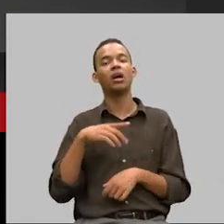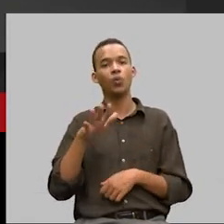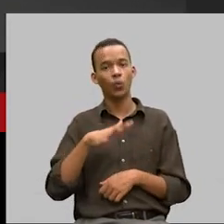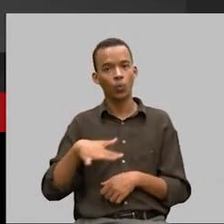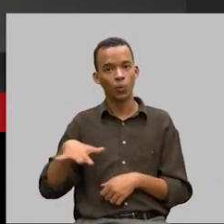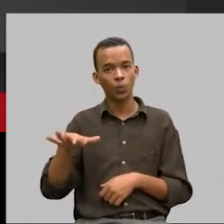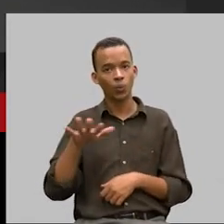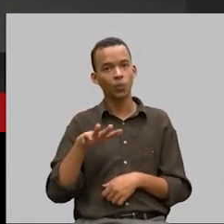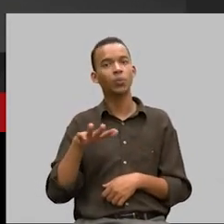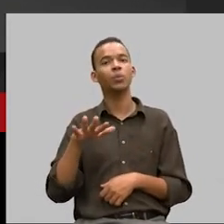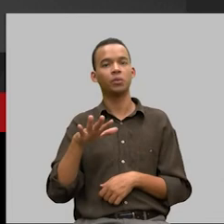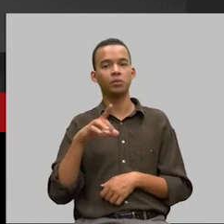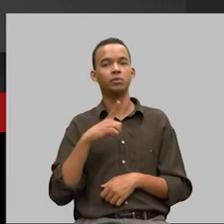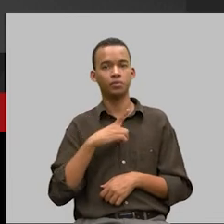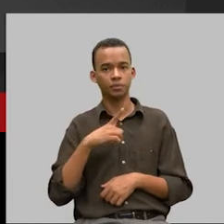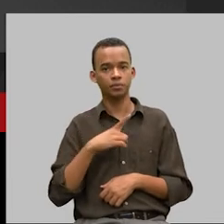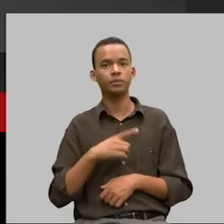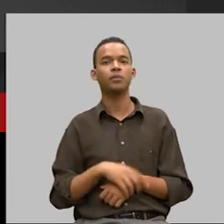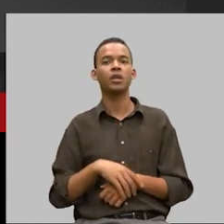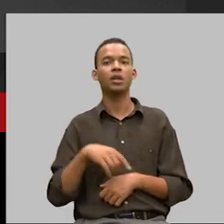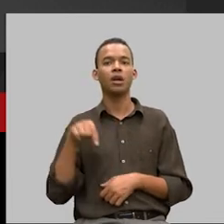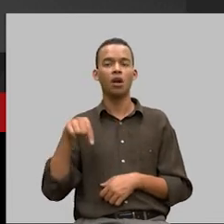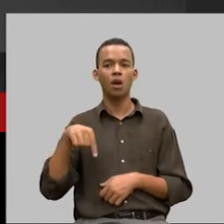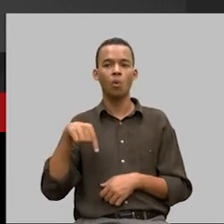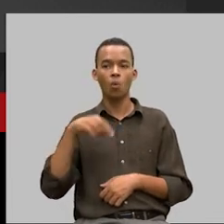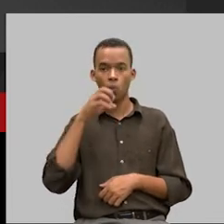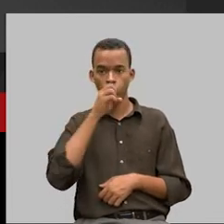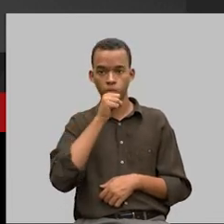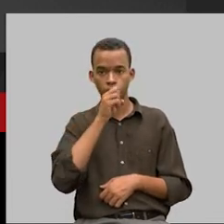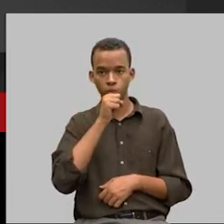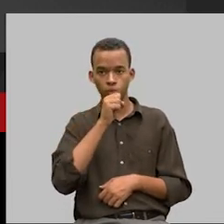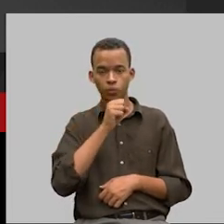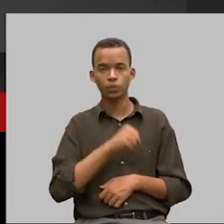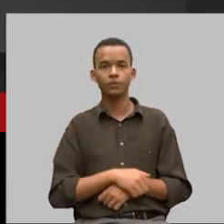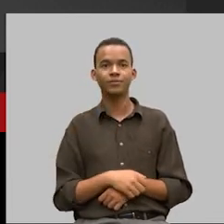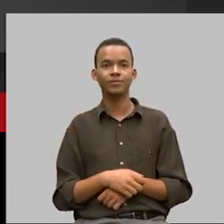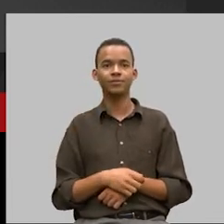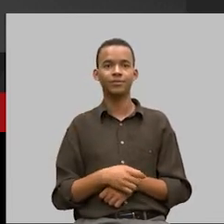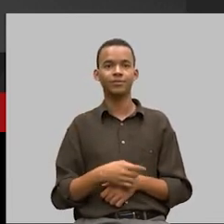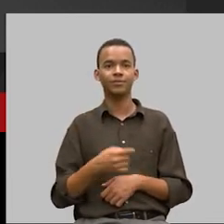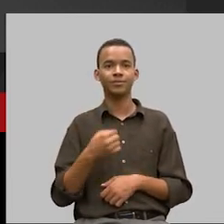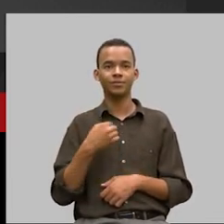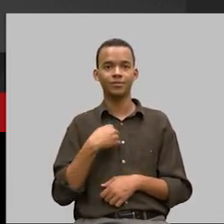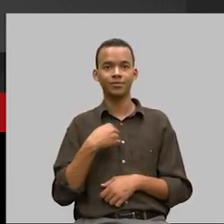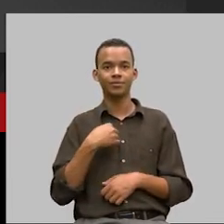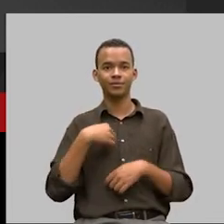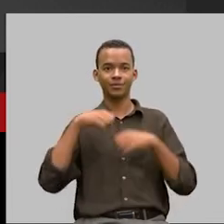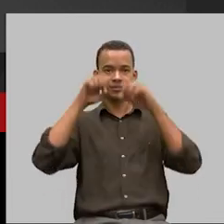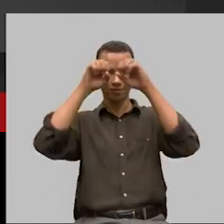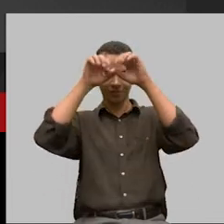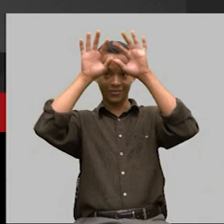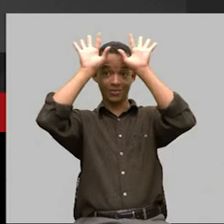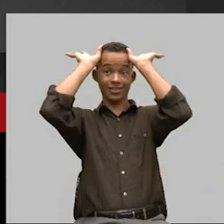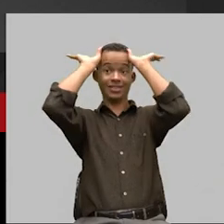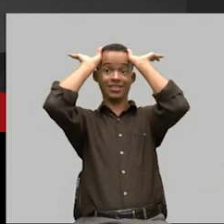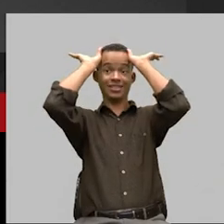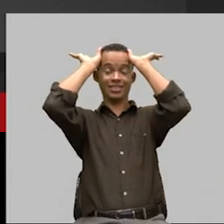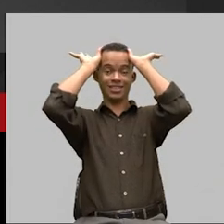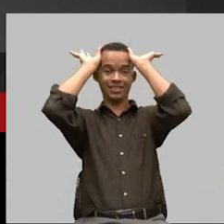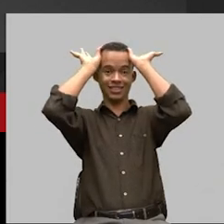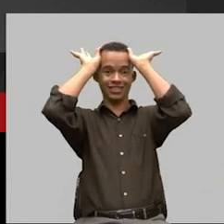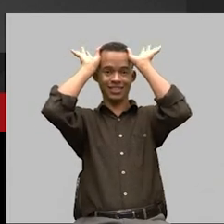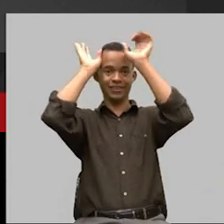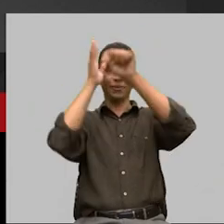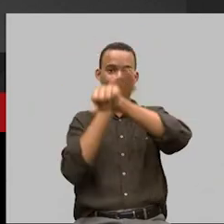dia 28 sábado meus cabelin não eram tão brancos assim tá embraquecimento